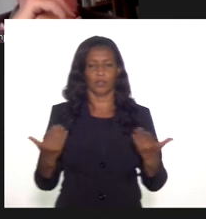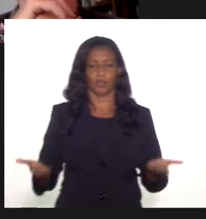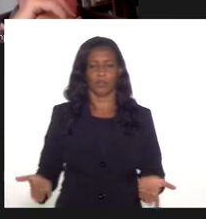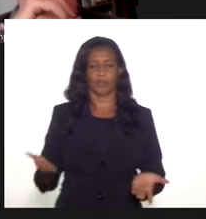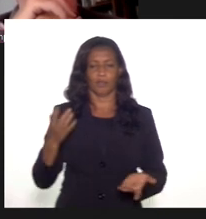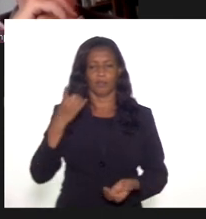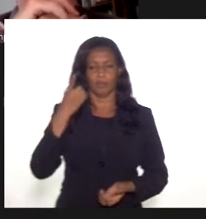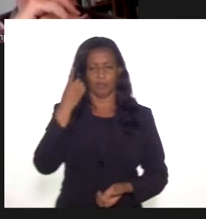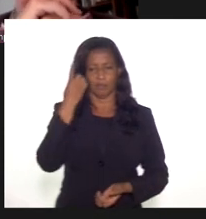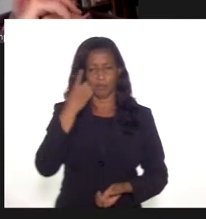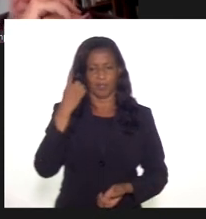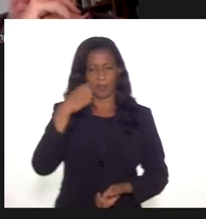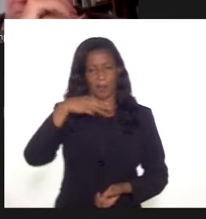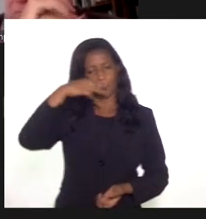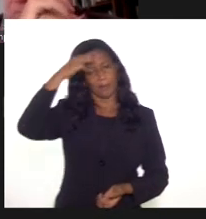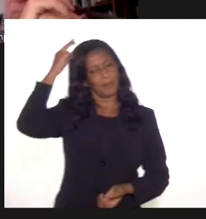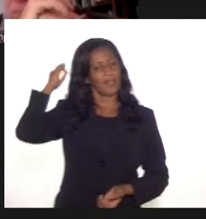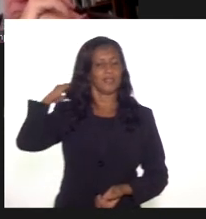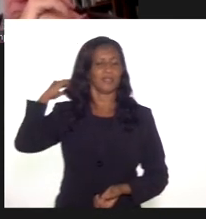Márcio Pacheco.